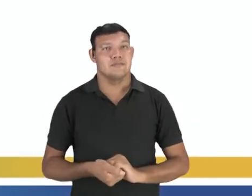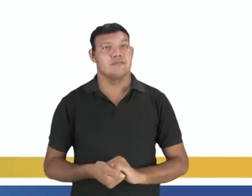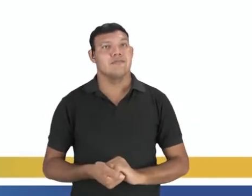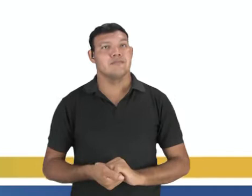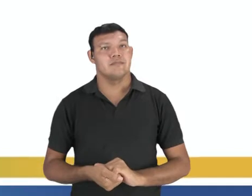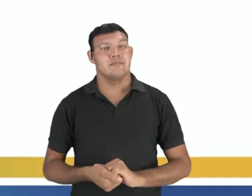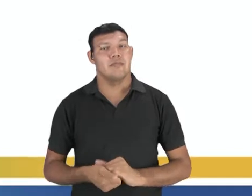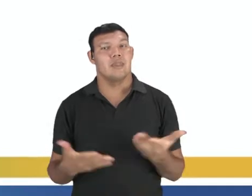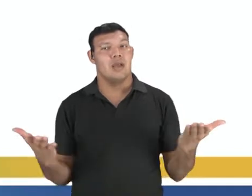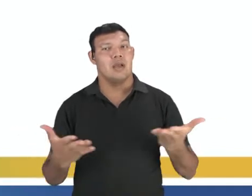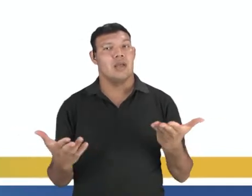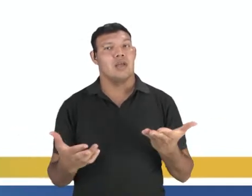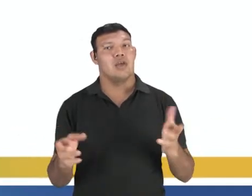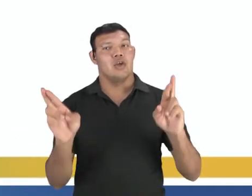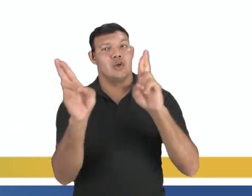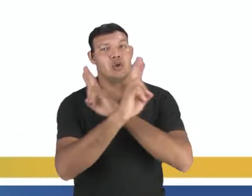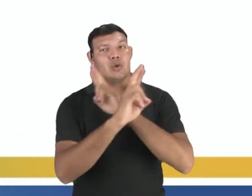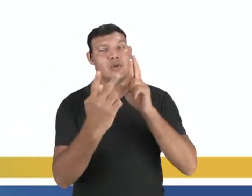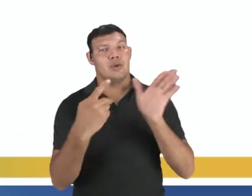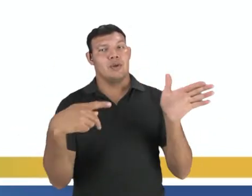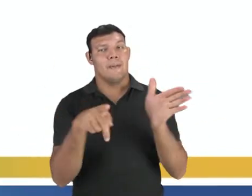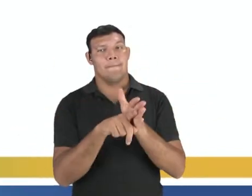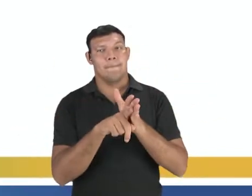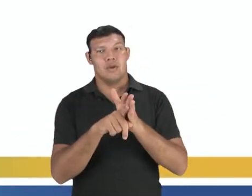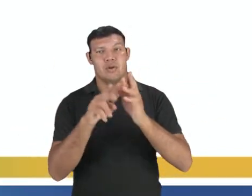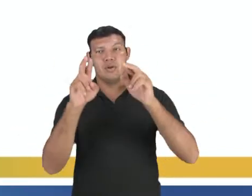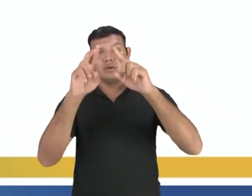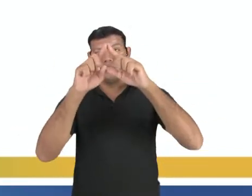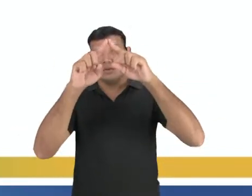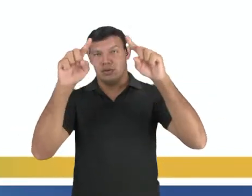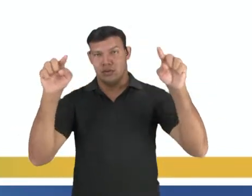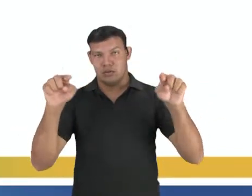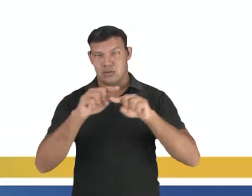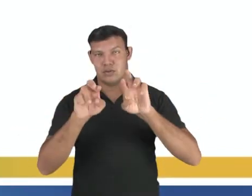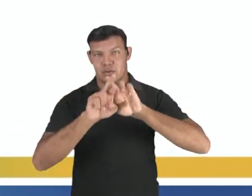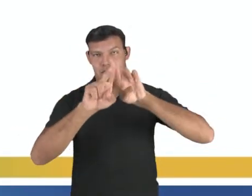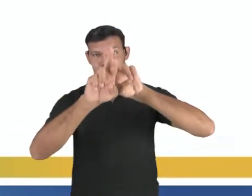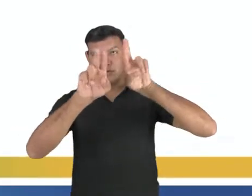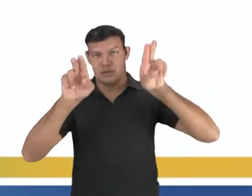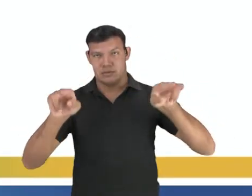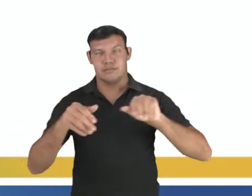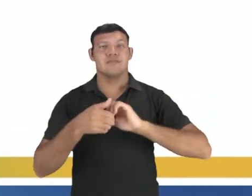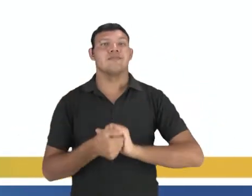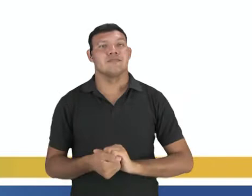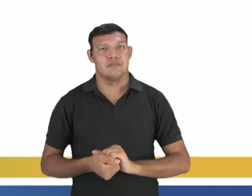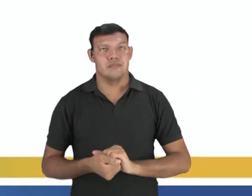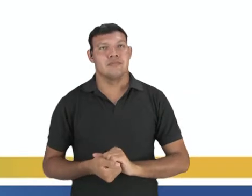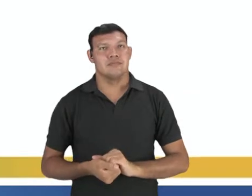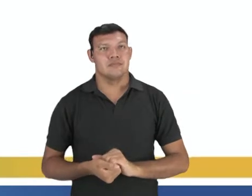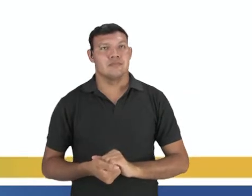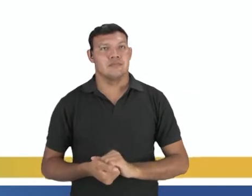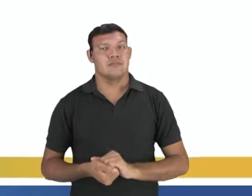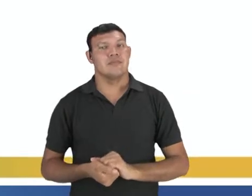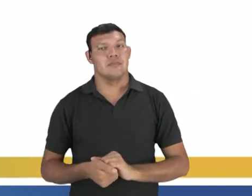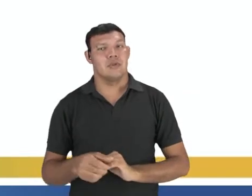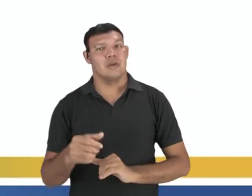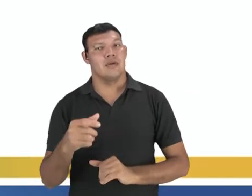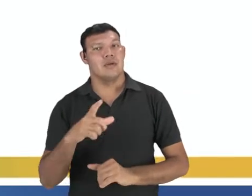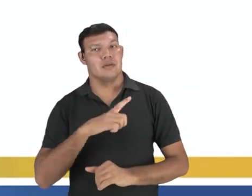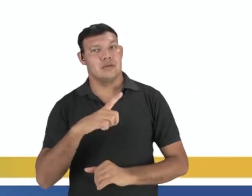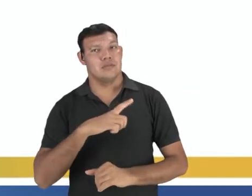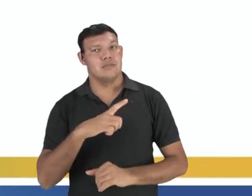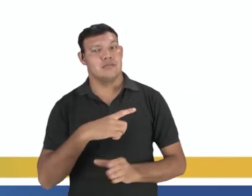Relações trigonométricas. Vamos relembrar as relações trigonométricas existentes no